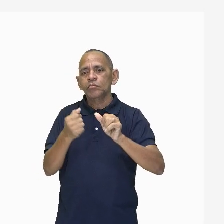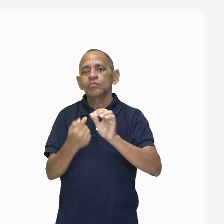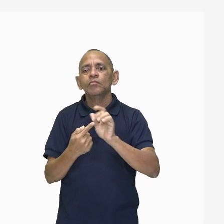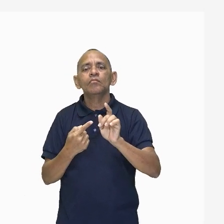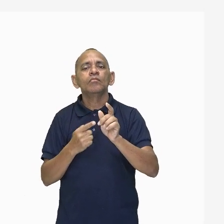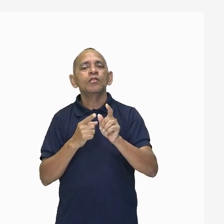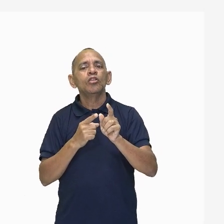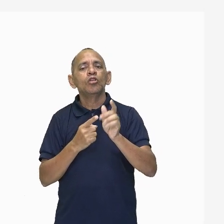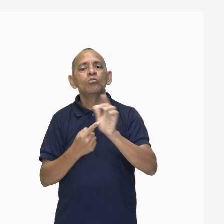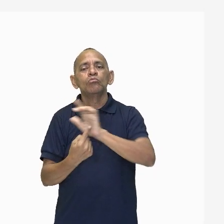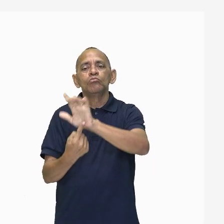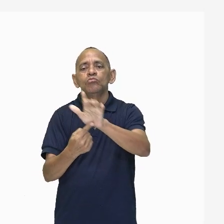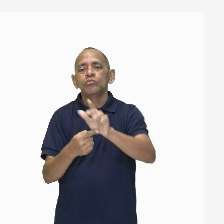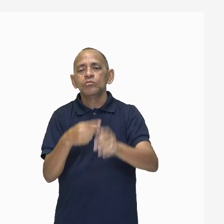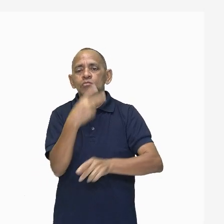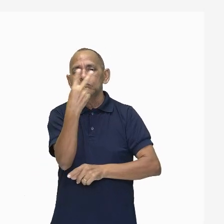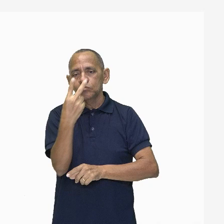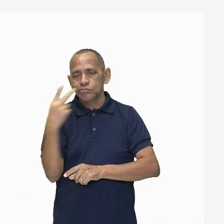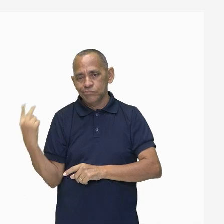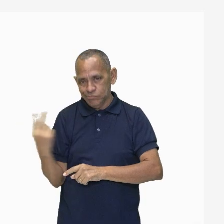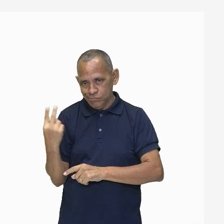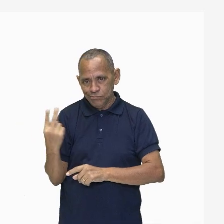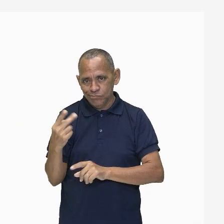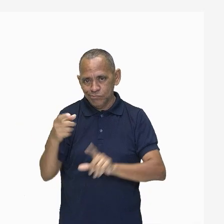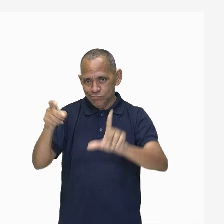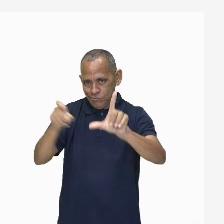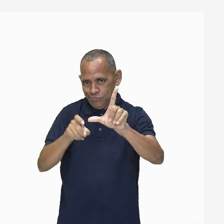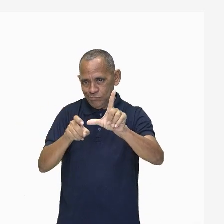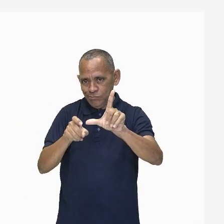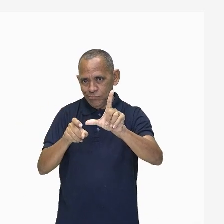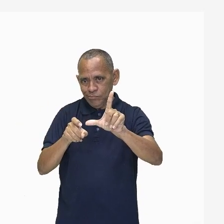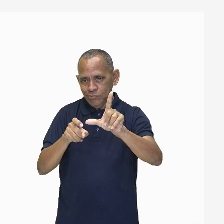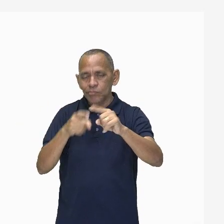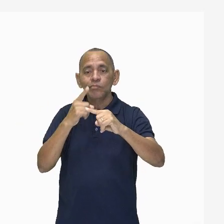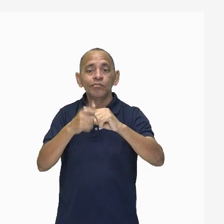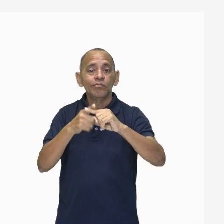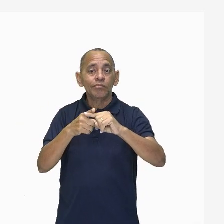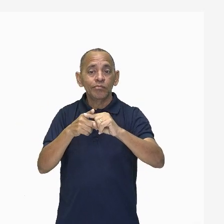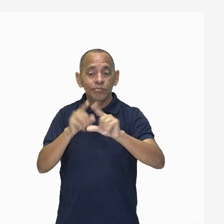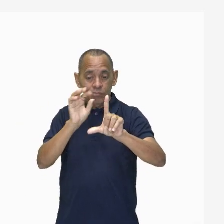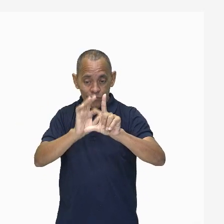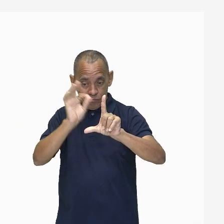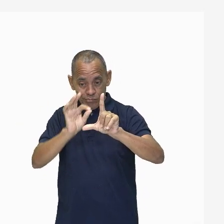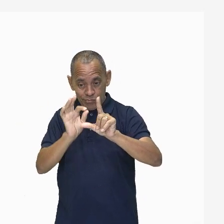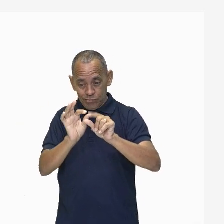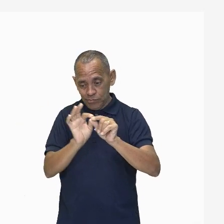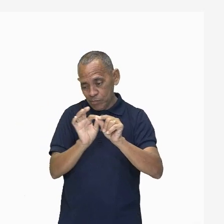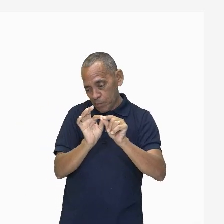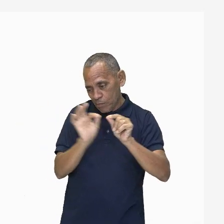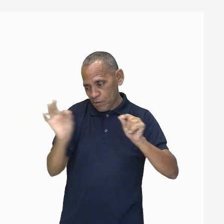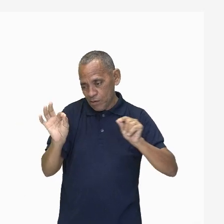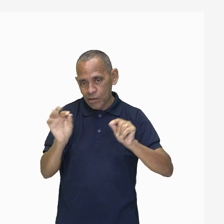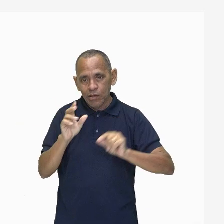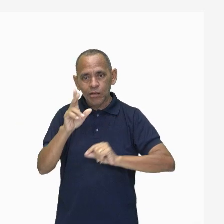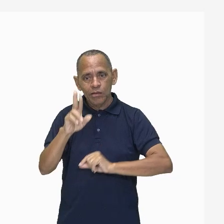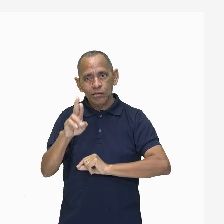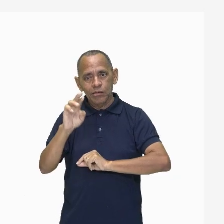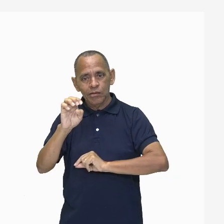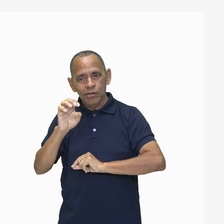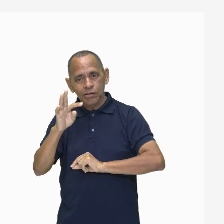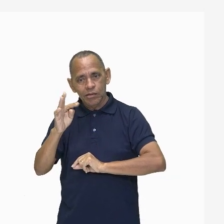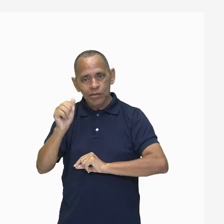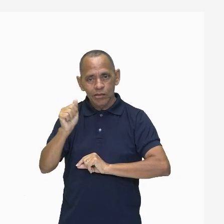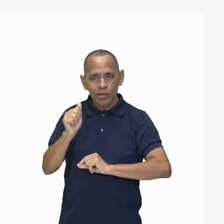2 valores para x, pois o gráfico é uma reta. Logo, uma reta é formada por, no mínimo, o quê?